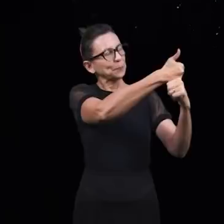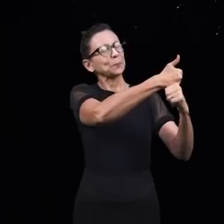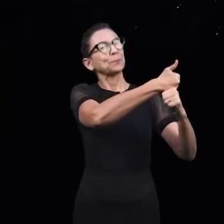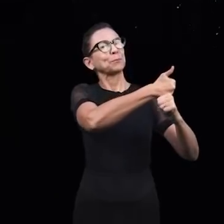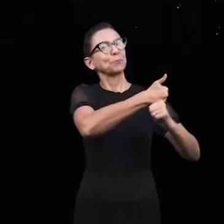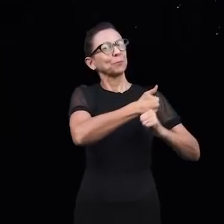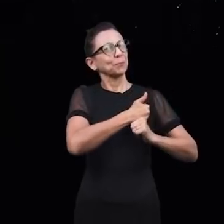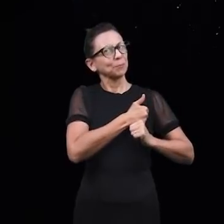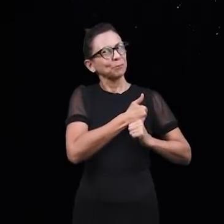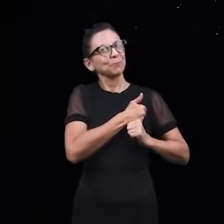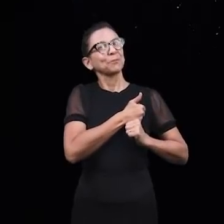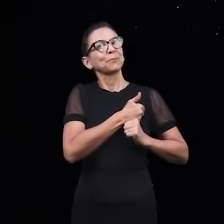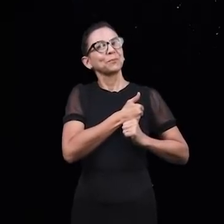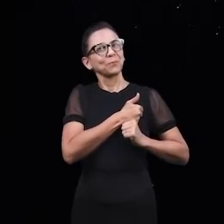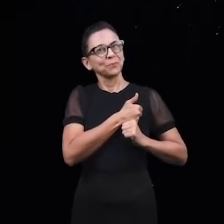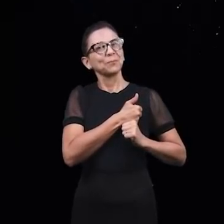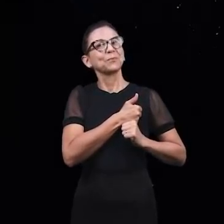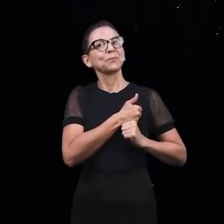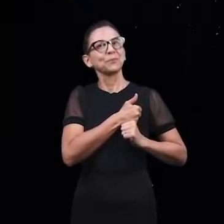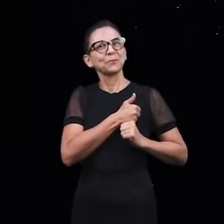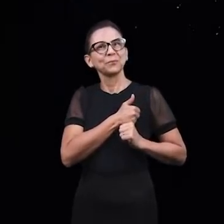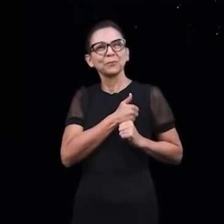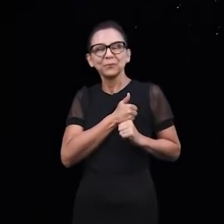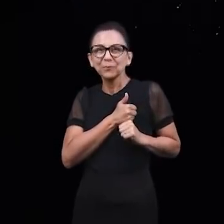cruz a morrer por